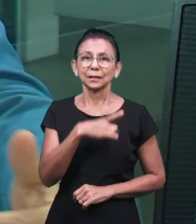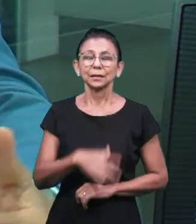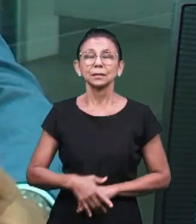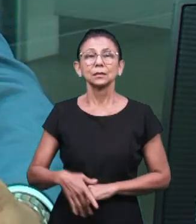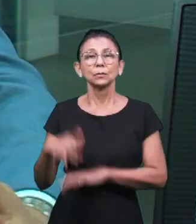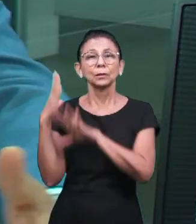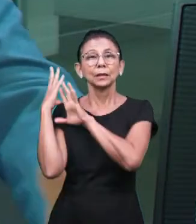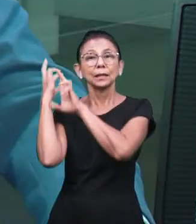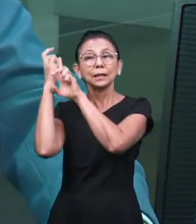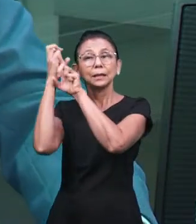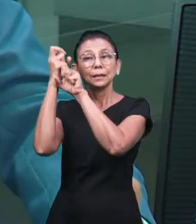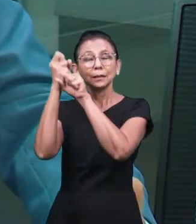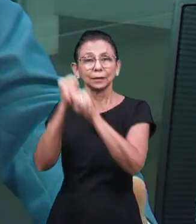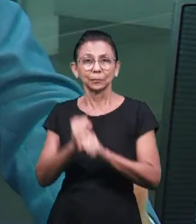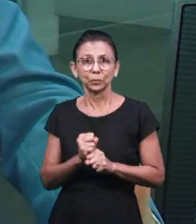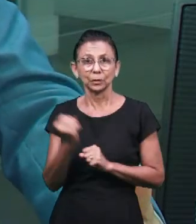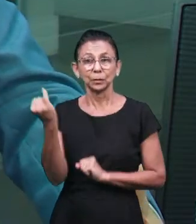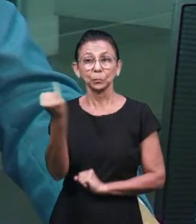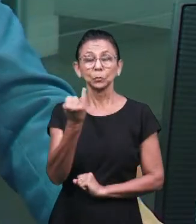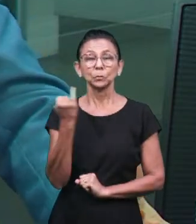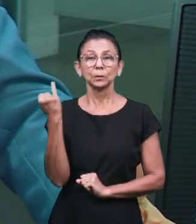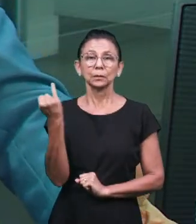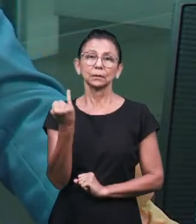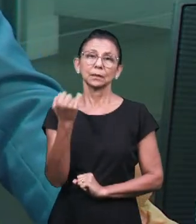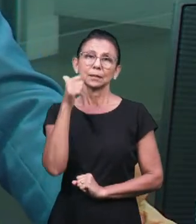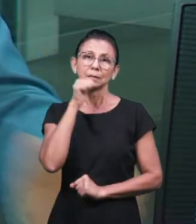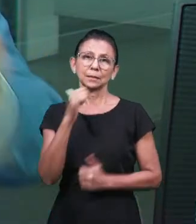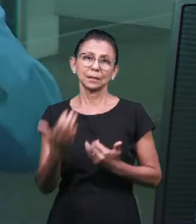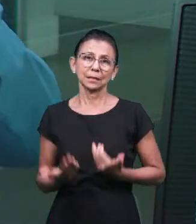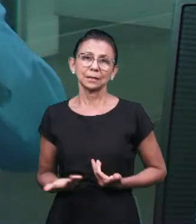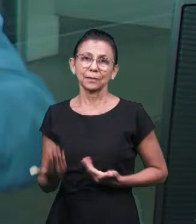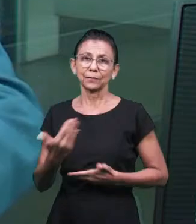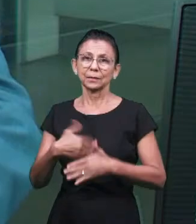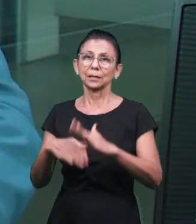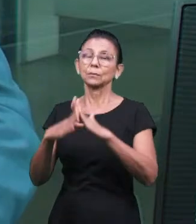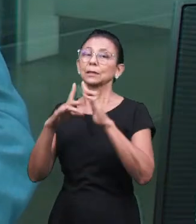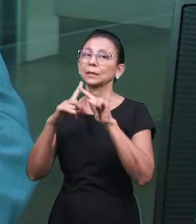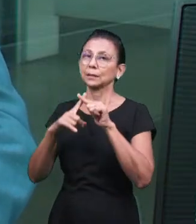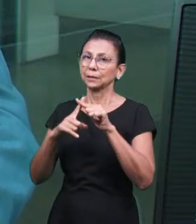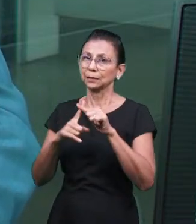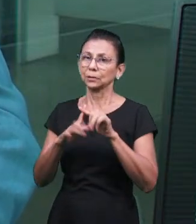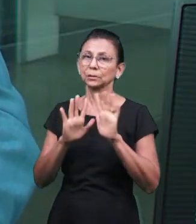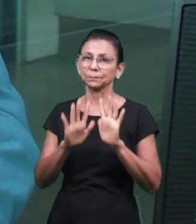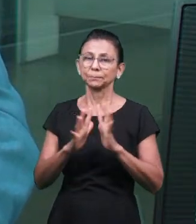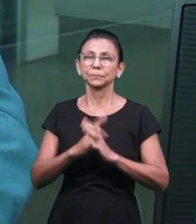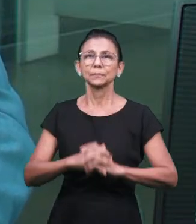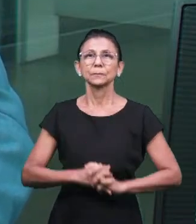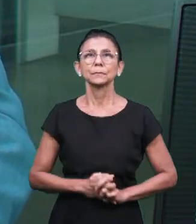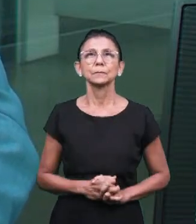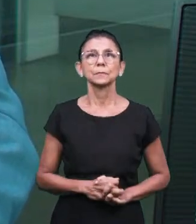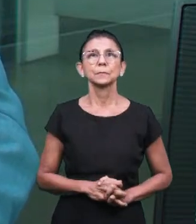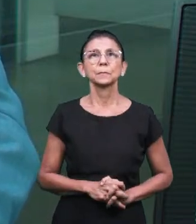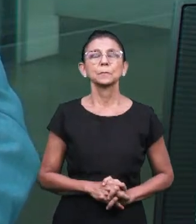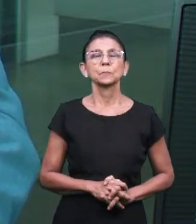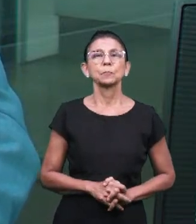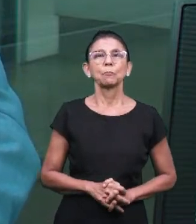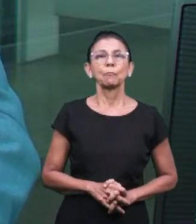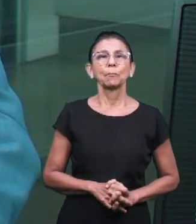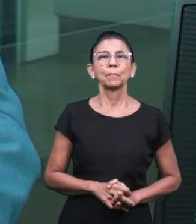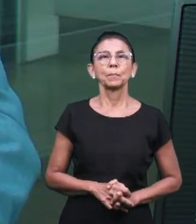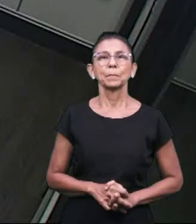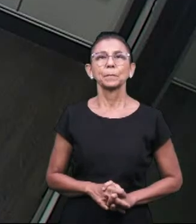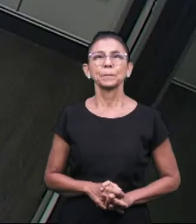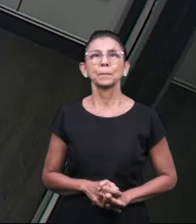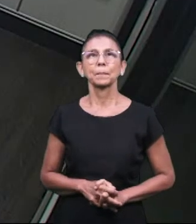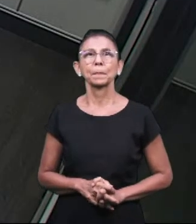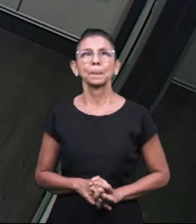e a importância delas na vida da igreja hoje. Veja. Deixa eu só te ampliar. Na vida da igreja e muitas